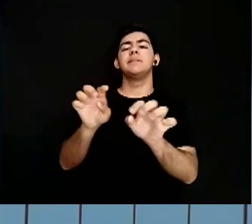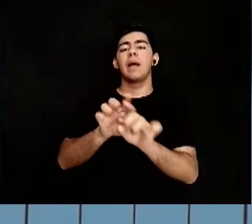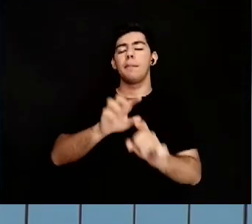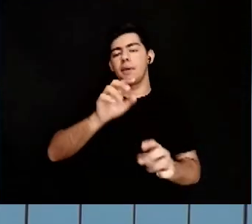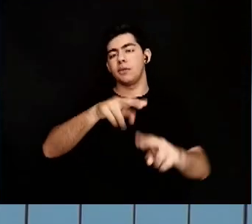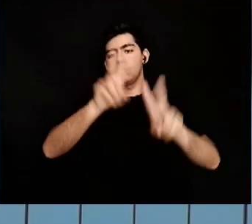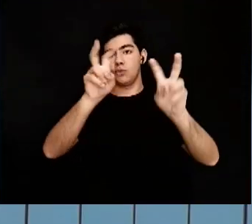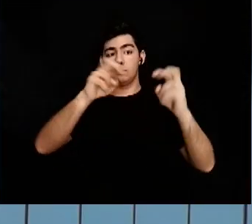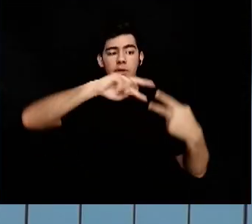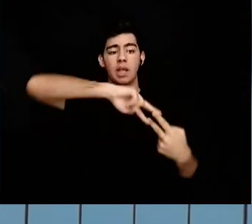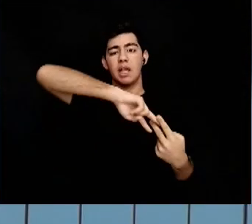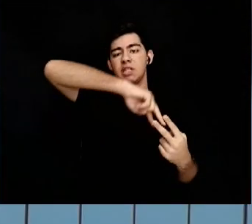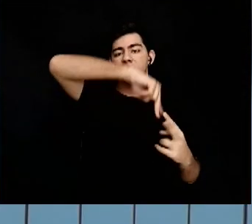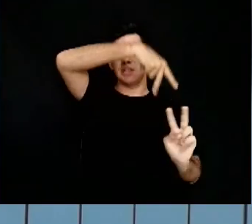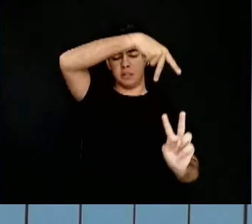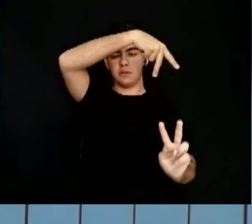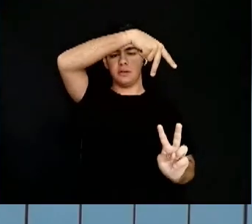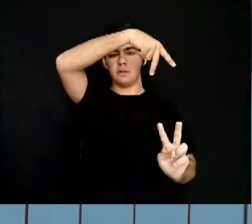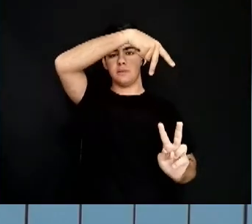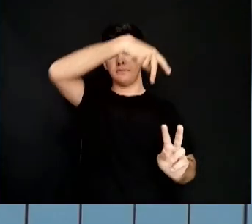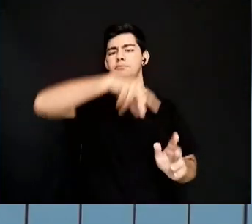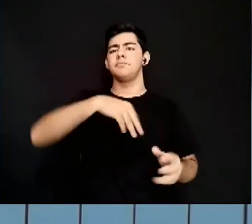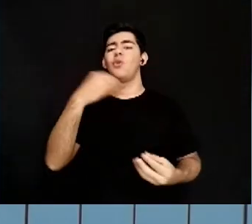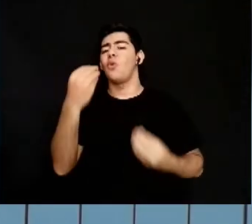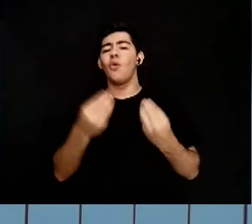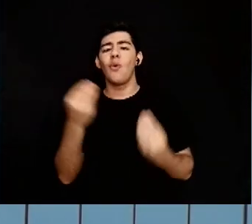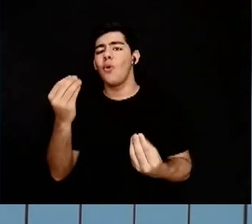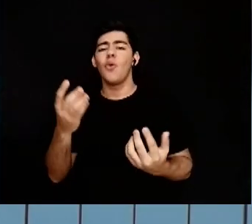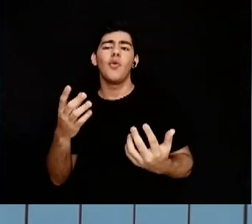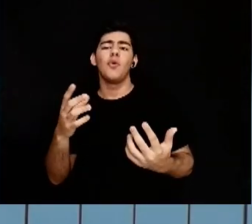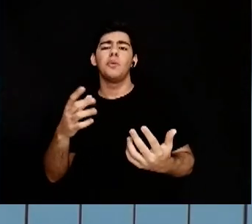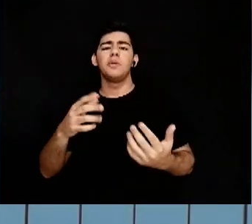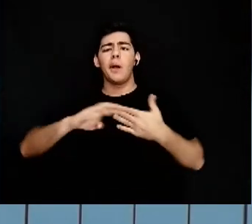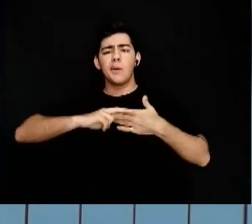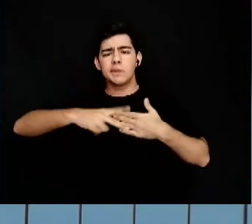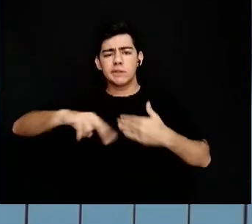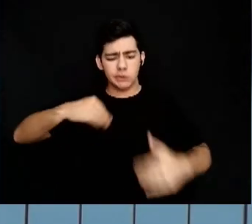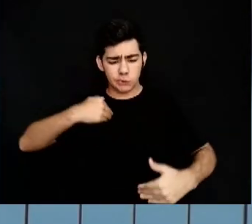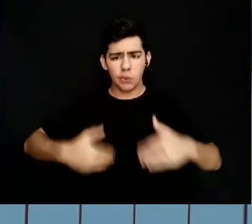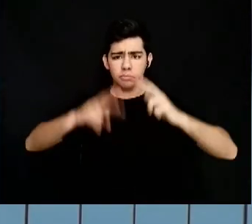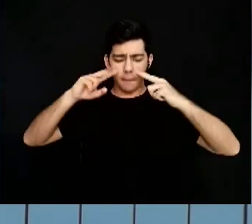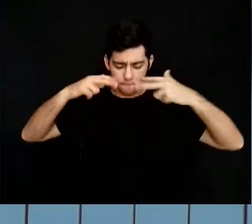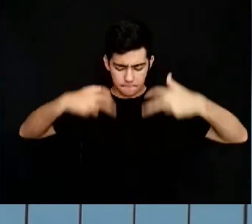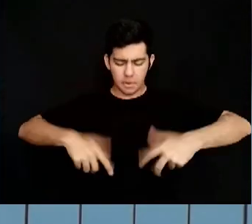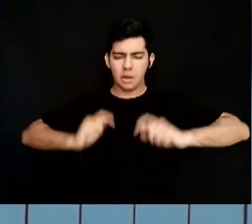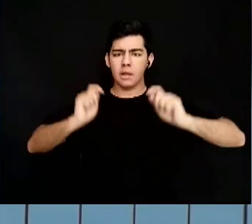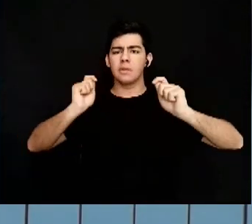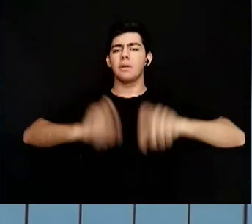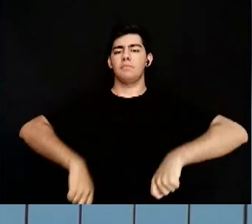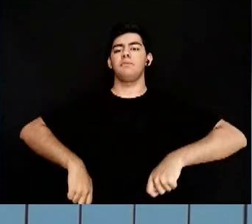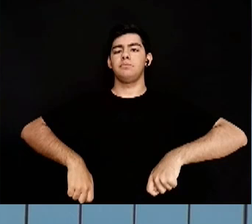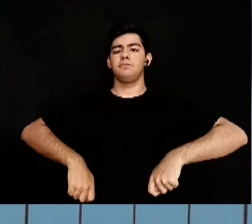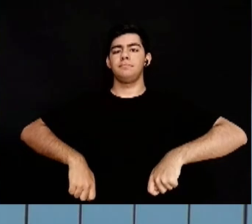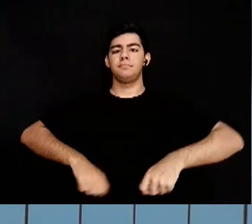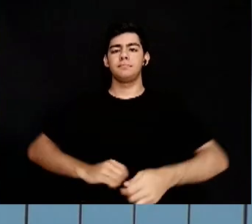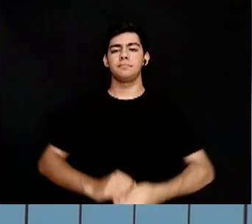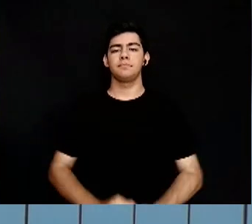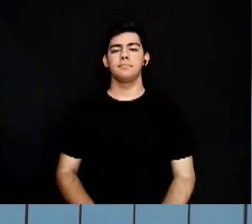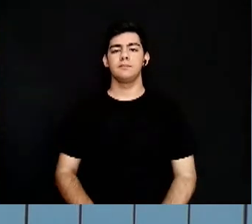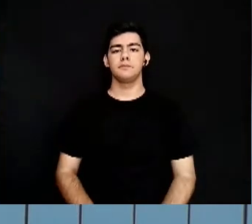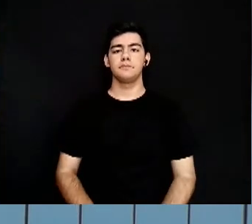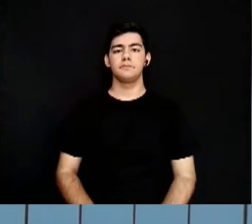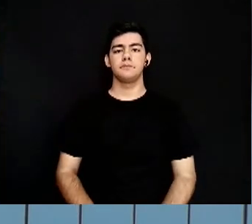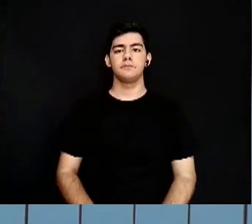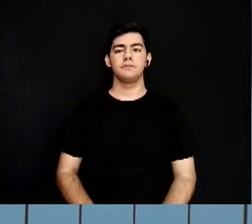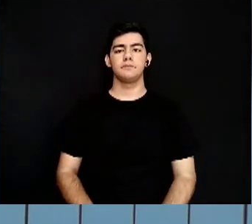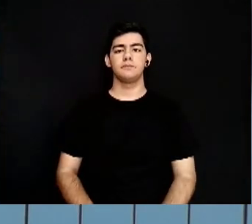no caso de genética, né, geneticamente falando, e quais são os sinais, um sinal de alerta que essa pessoa, ela deve